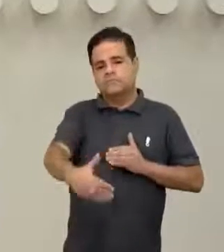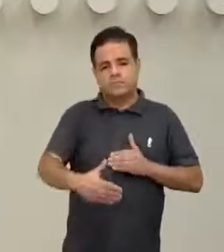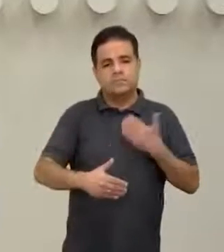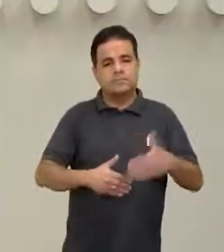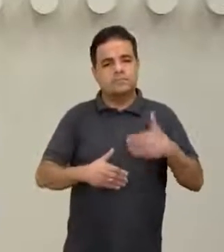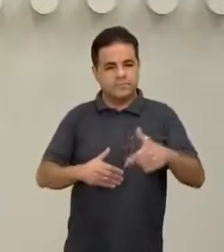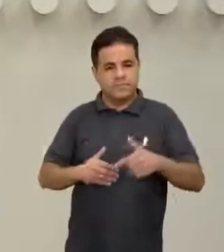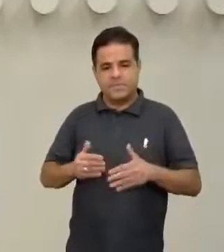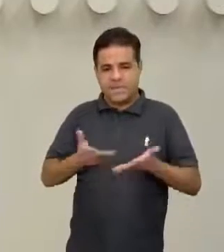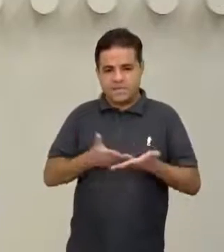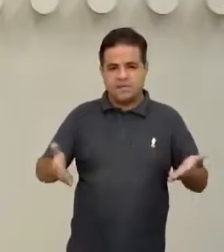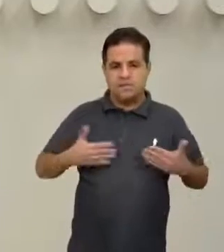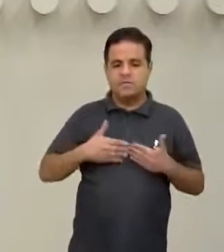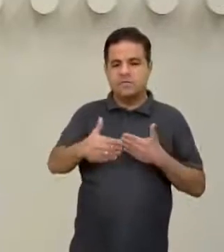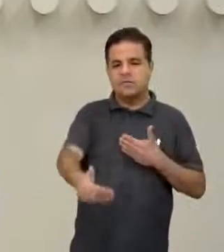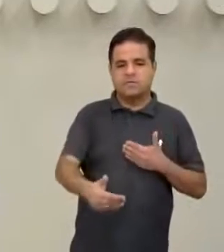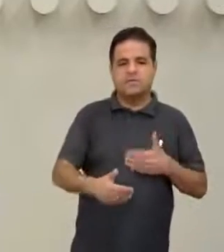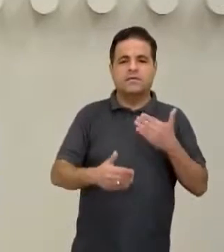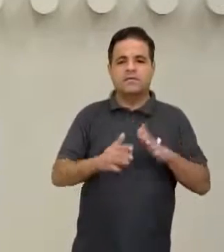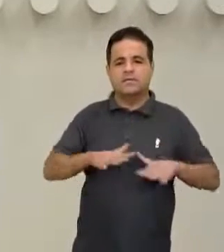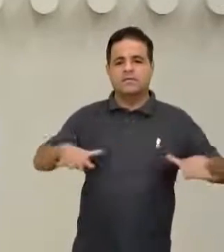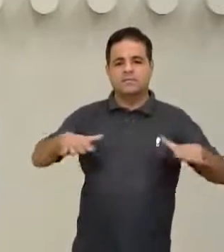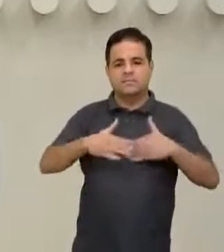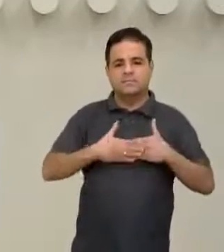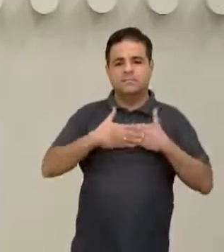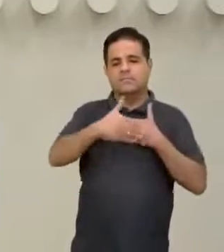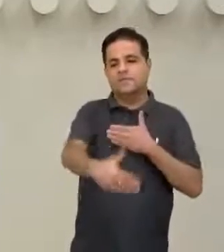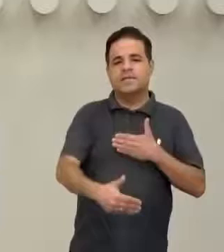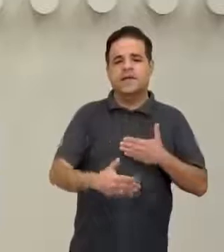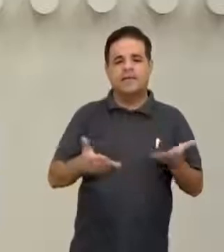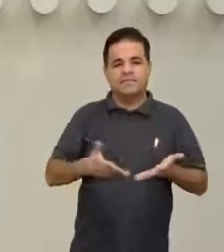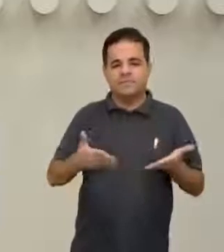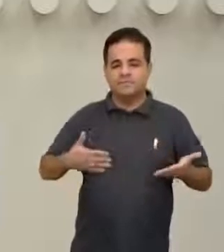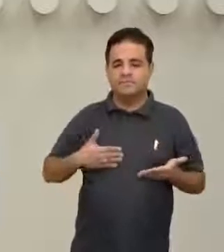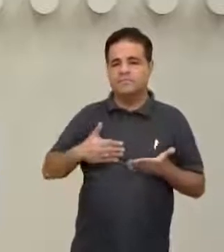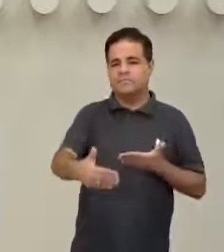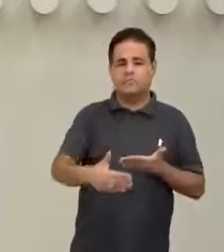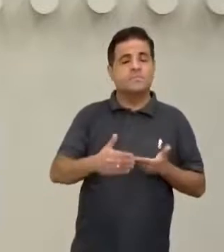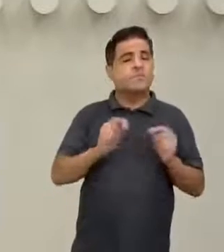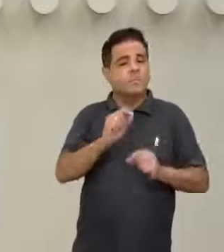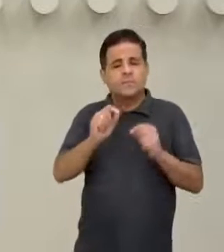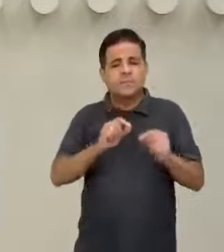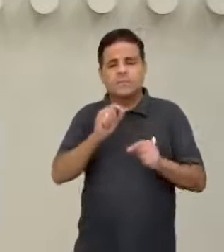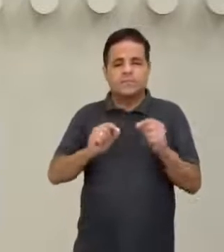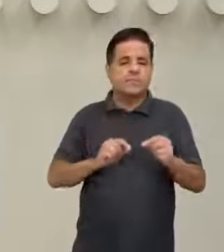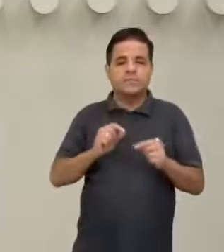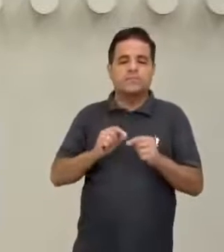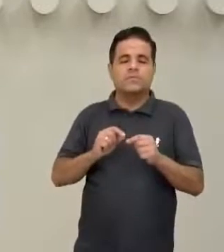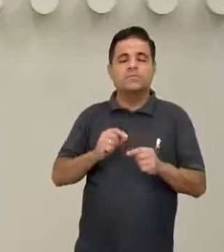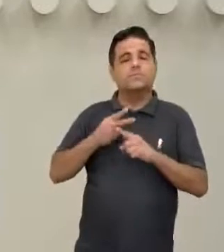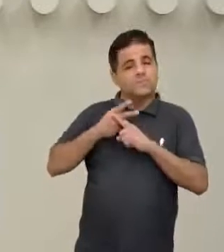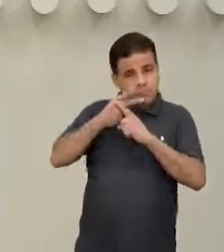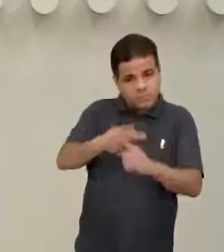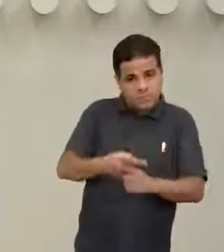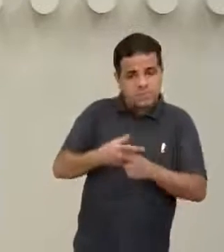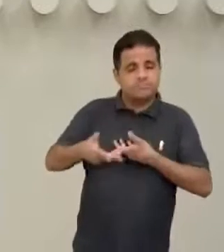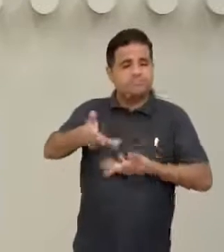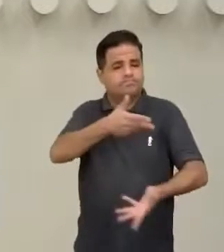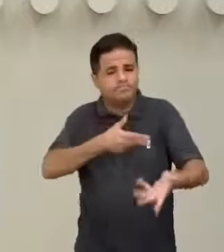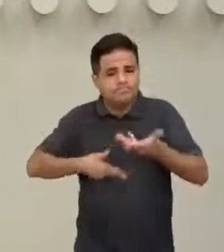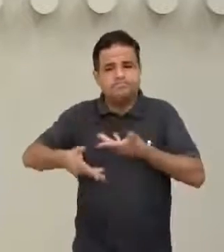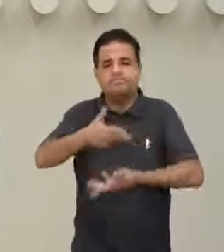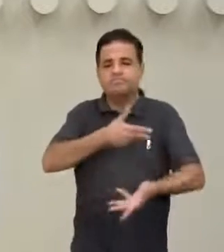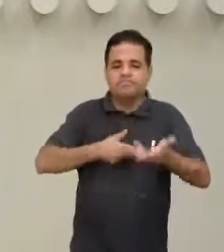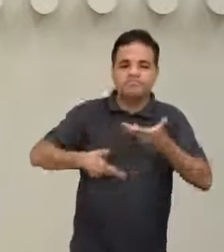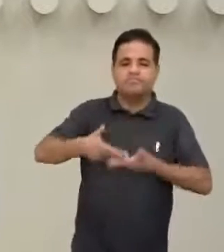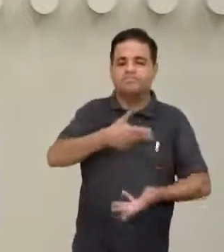ser campeã. É o caso da Fadinha. Parabéns para você. Mas o objetivo do esporte, segundo esse autor, é o quê? É buscar a interação. É não ter